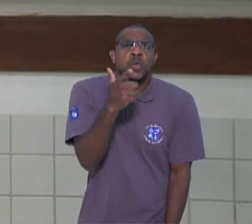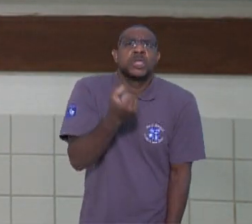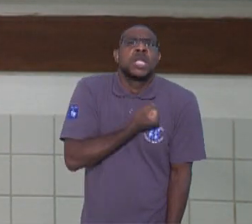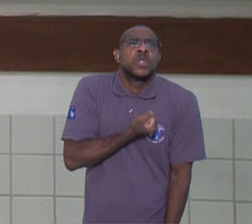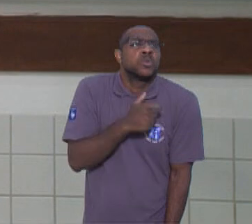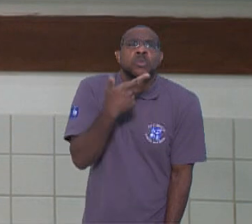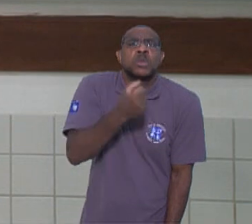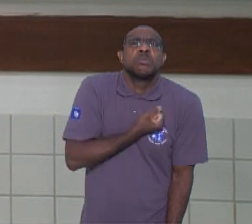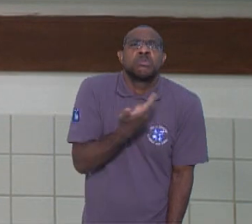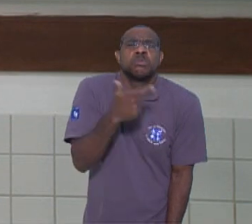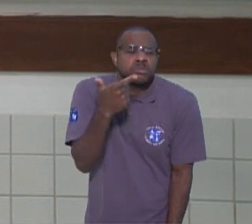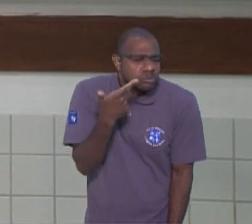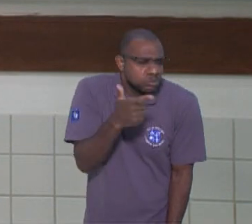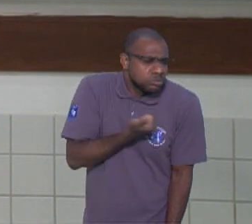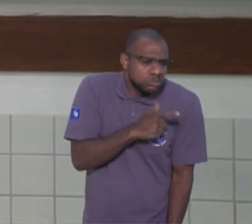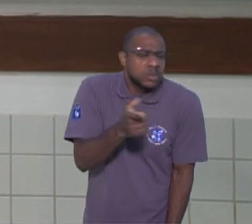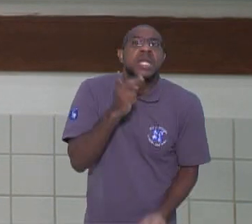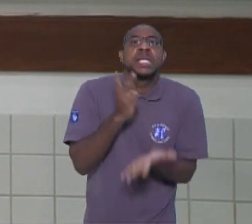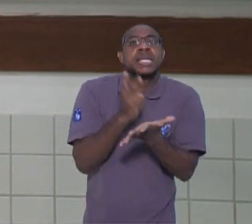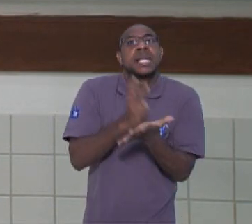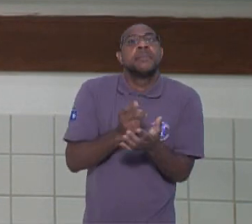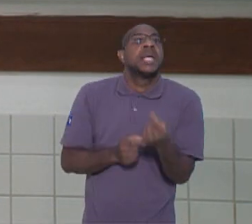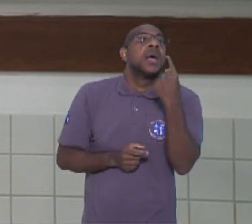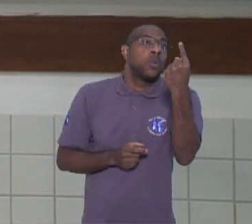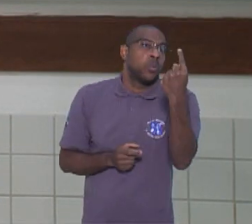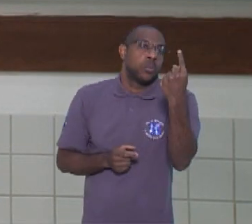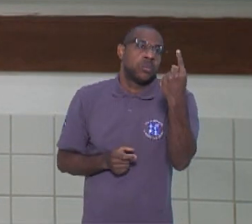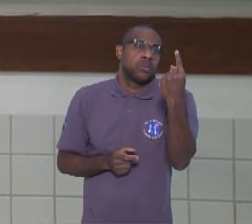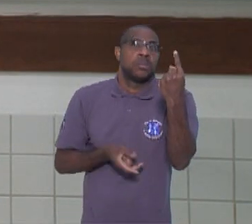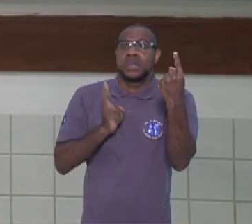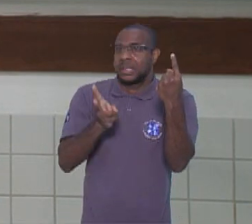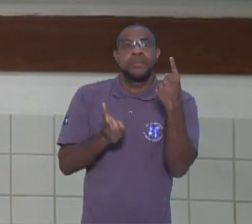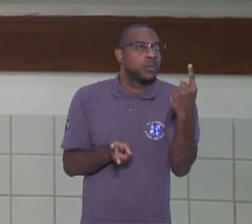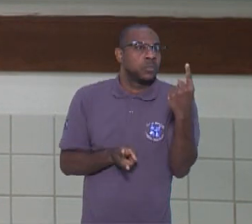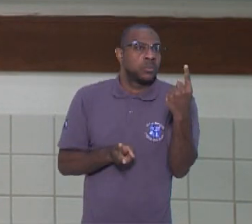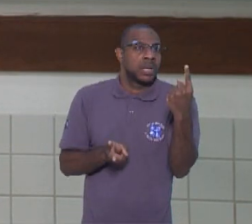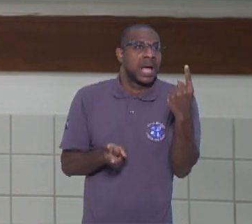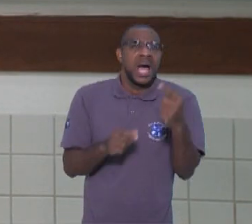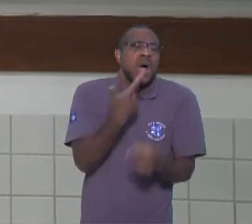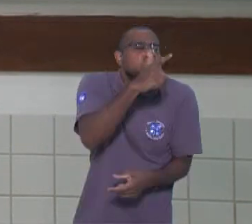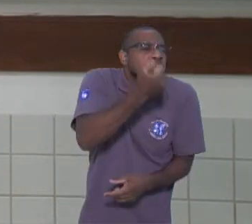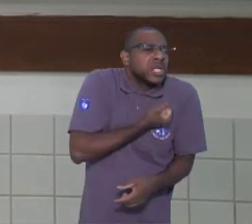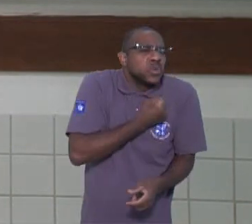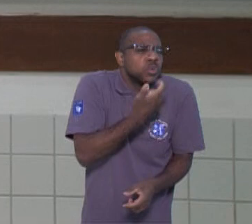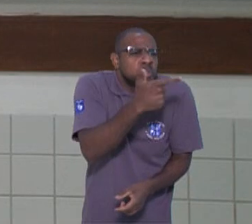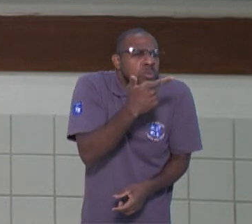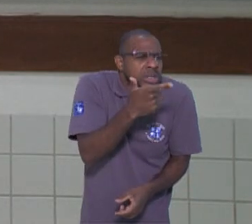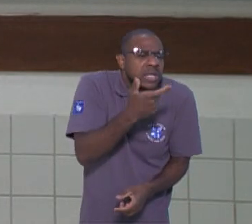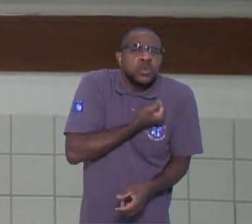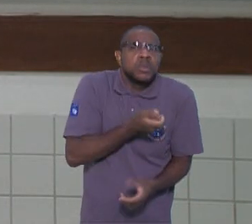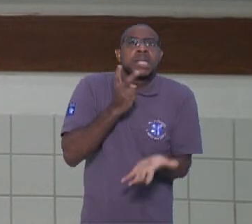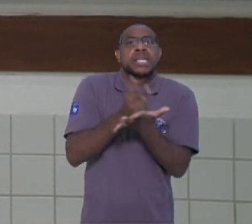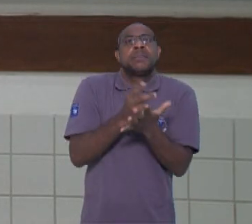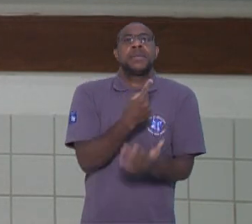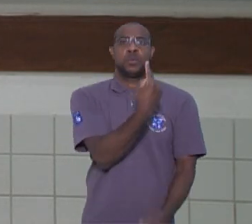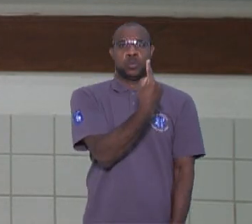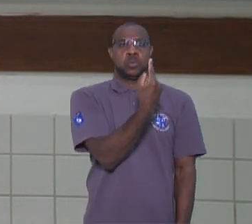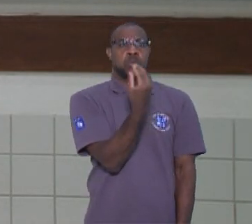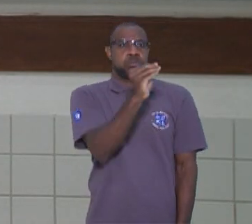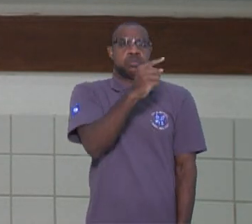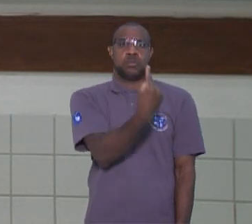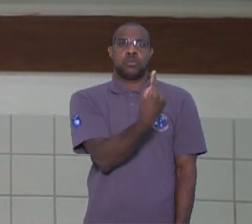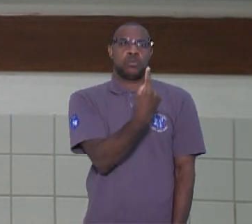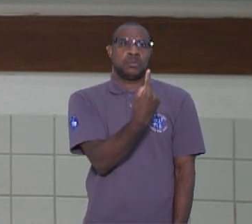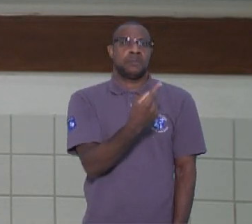vez que não tiver um número, subentende-se que é 1. Como tem menos, então menos 1. Ok? Agora, olha o B. O B é o